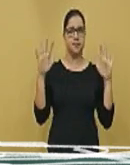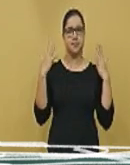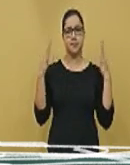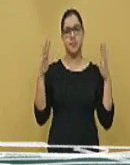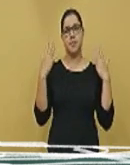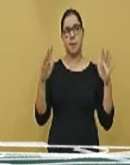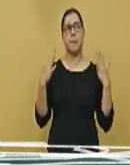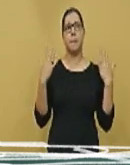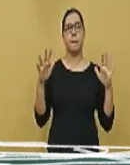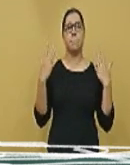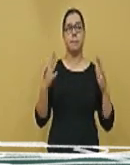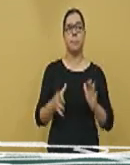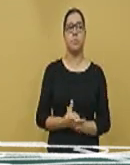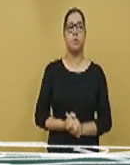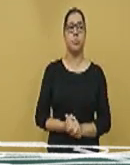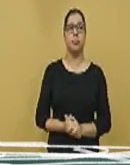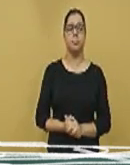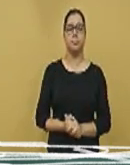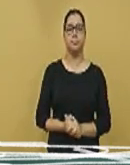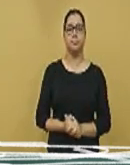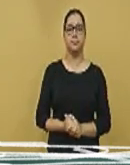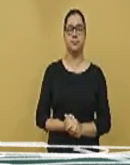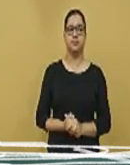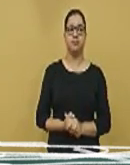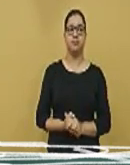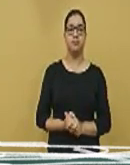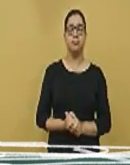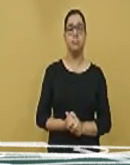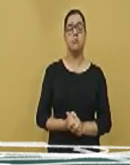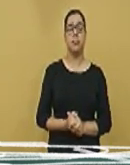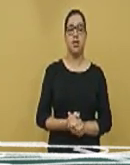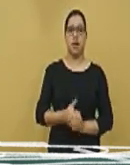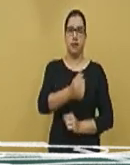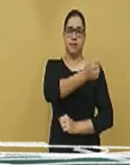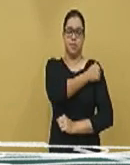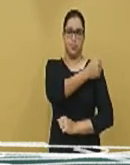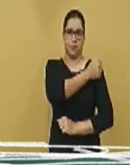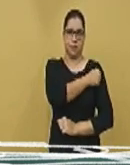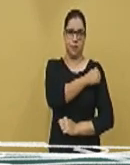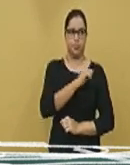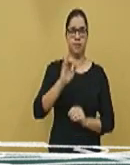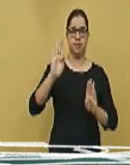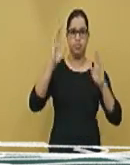O discente José Vitor, do curso de Ciências Biológicas. Para quem você dirige a sua pergunta?